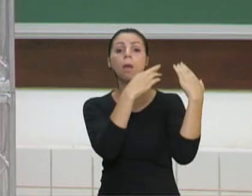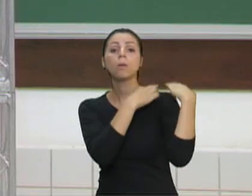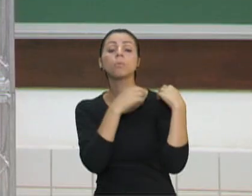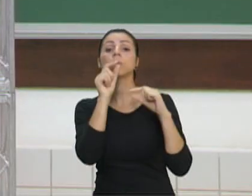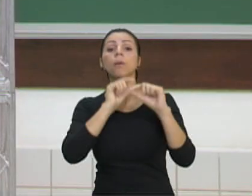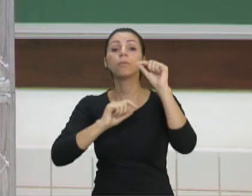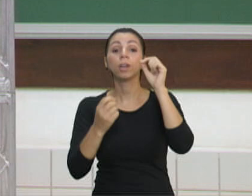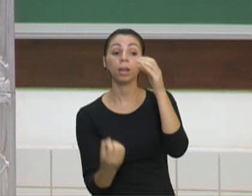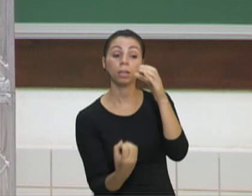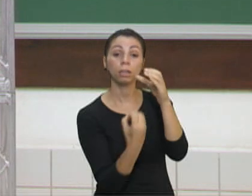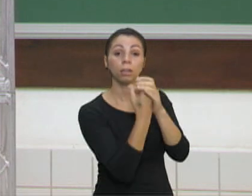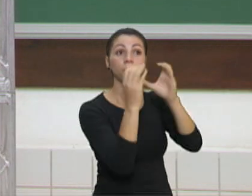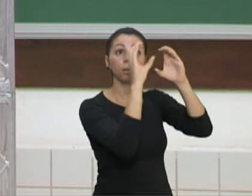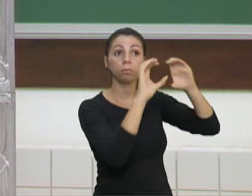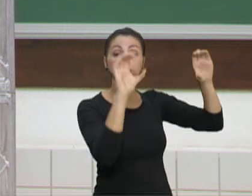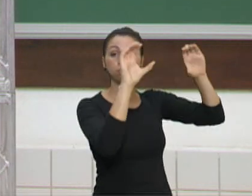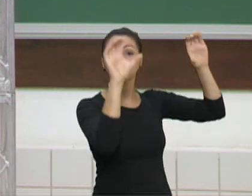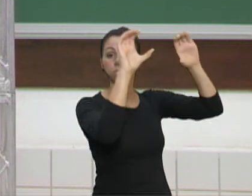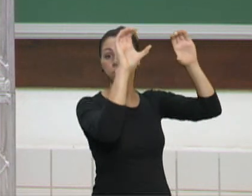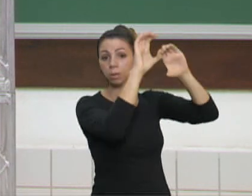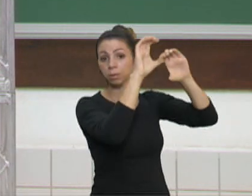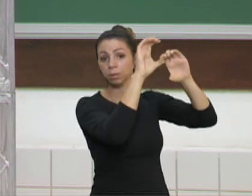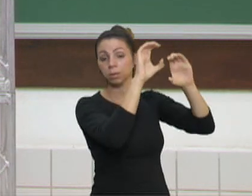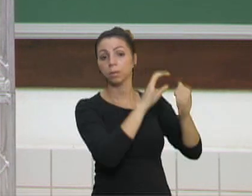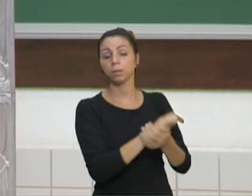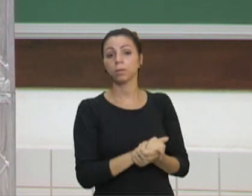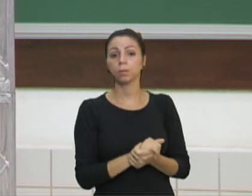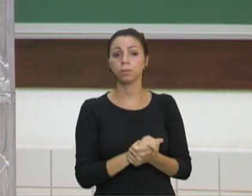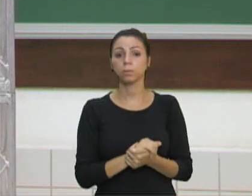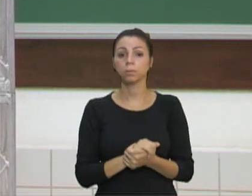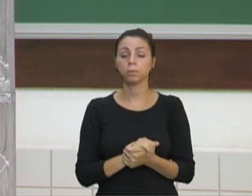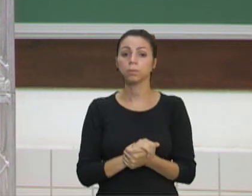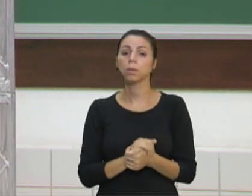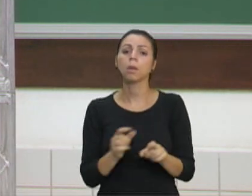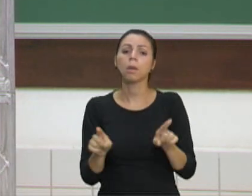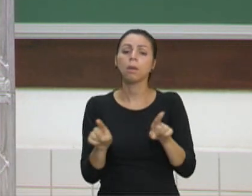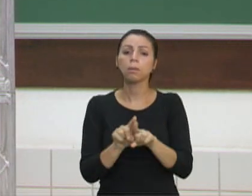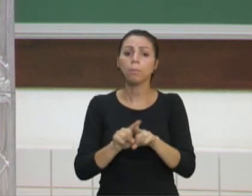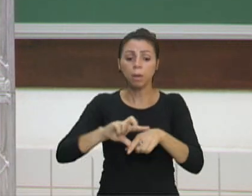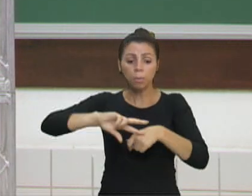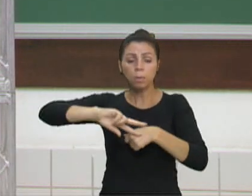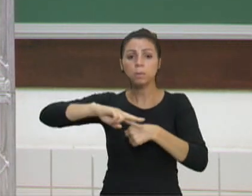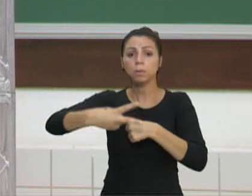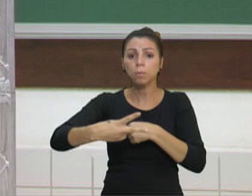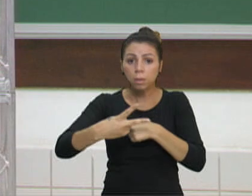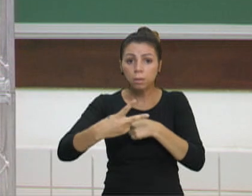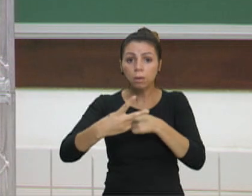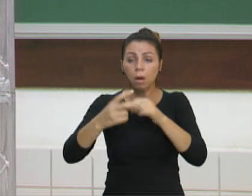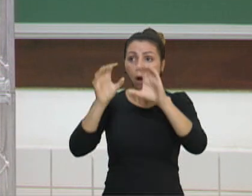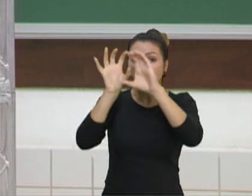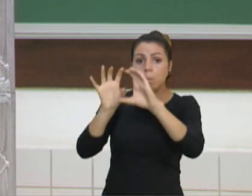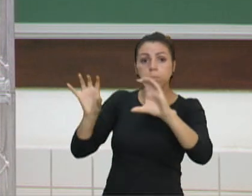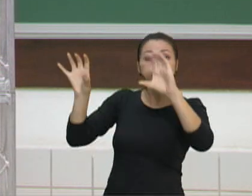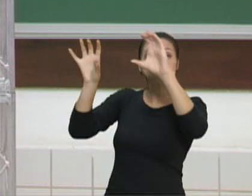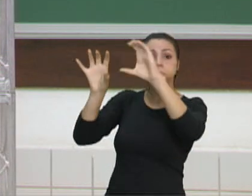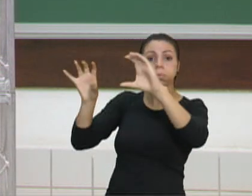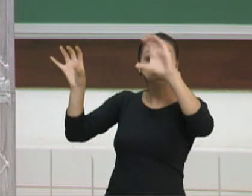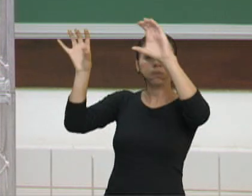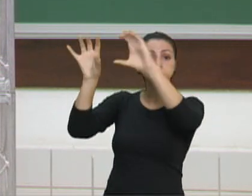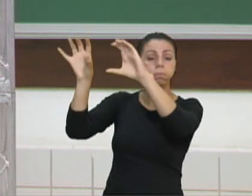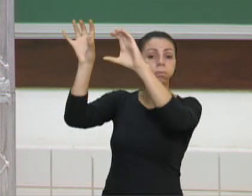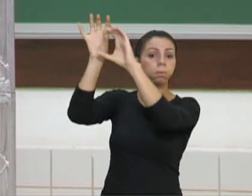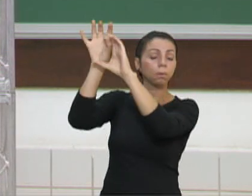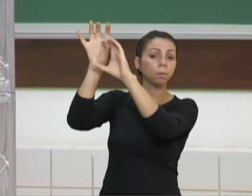e, consequentemente, acaba também formando, né, as nuvens carregadas que geram